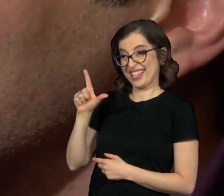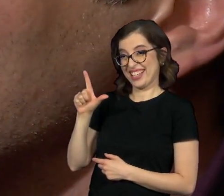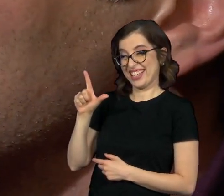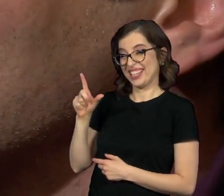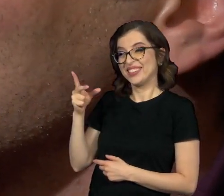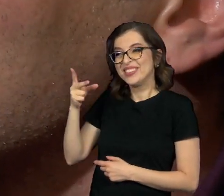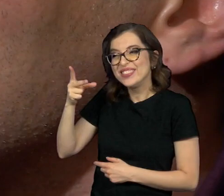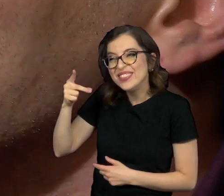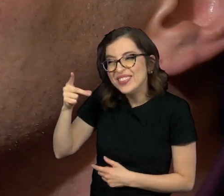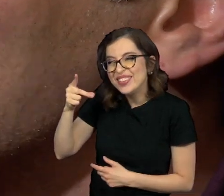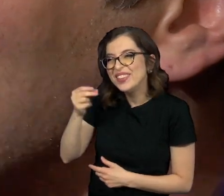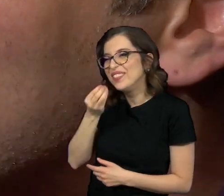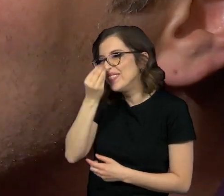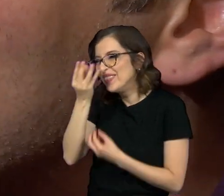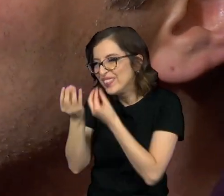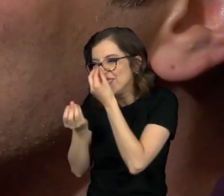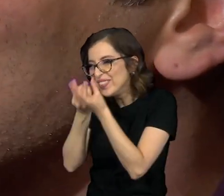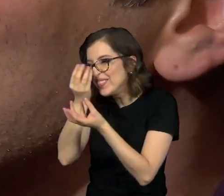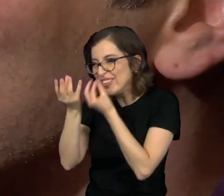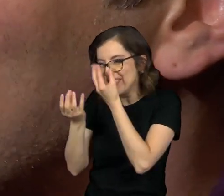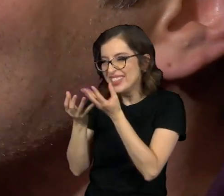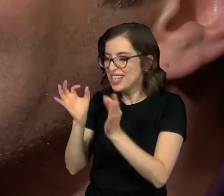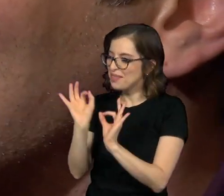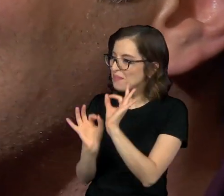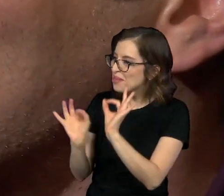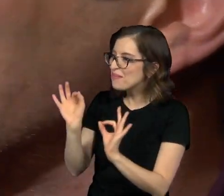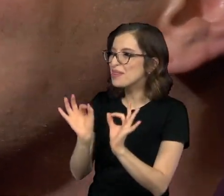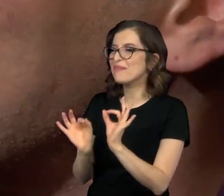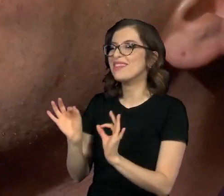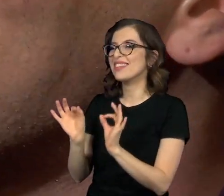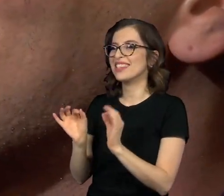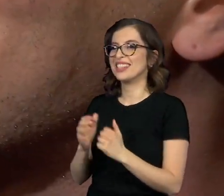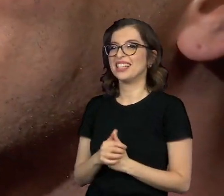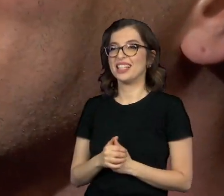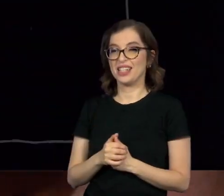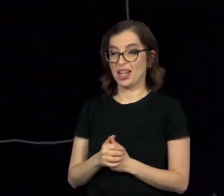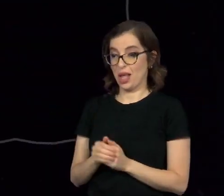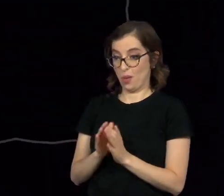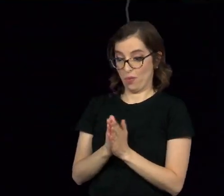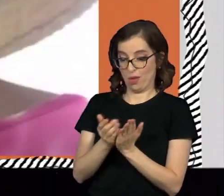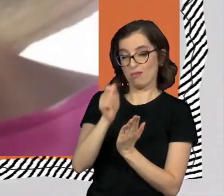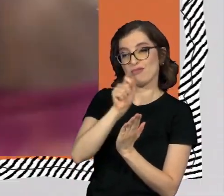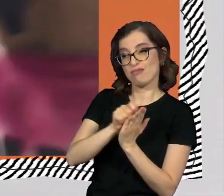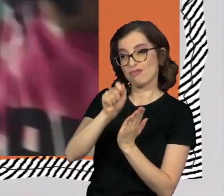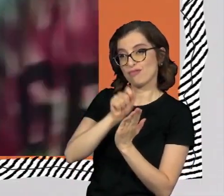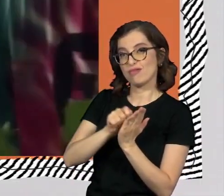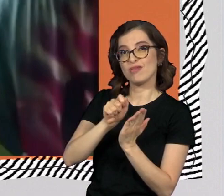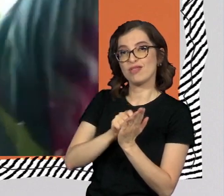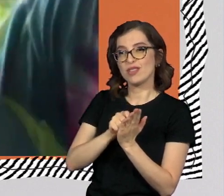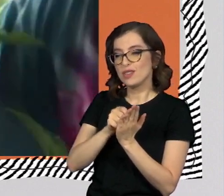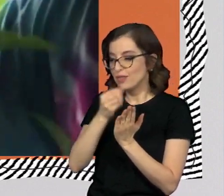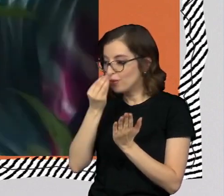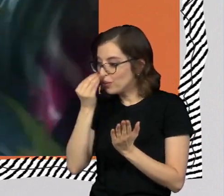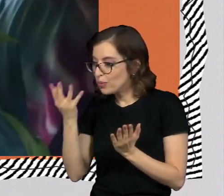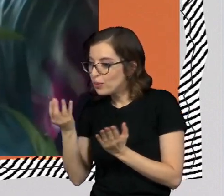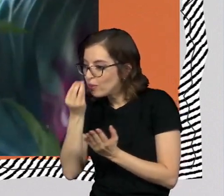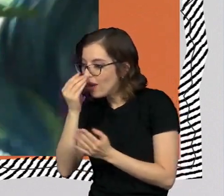estivesse escrevendo e me oferecesse um jardim para cultivar, eu estaria feliz também. Essa flor aqui